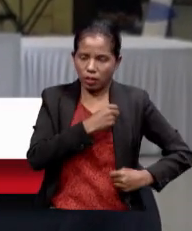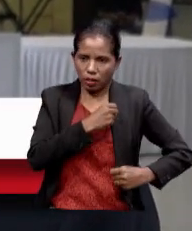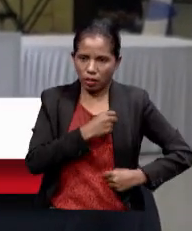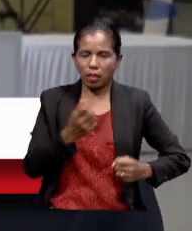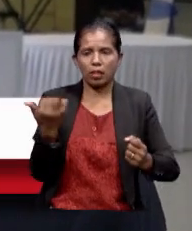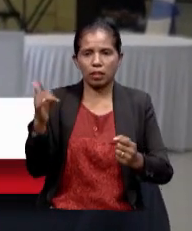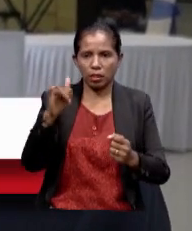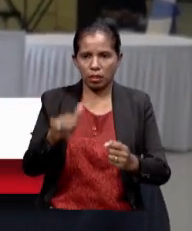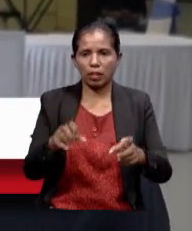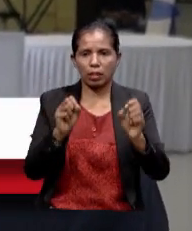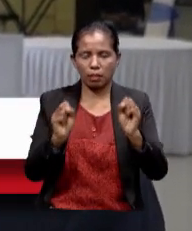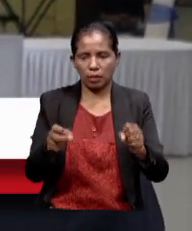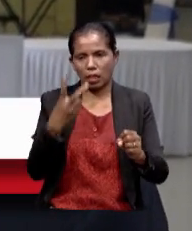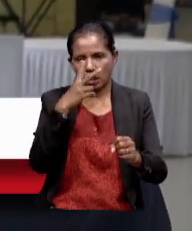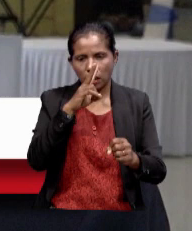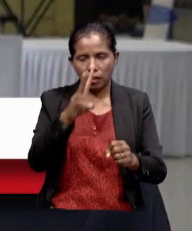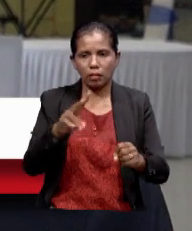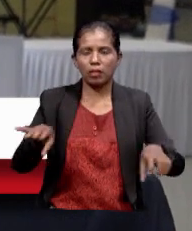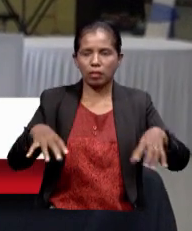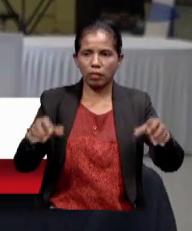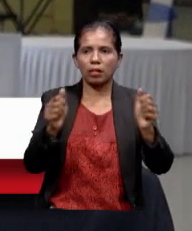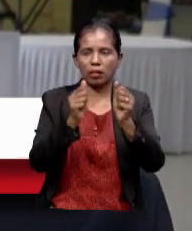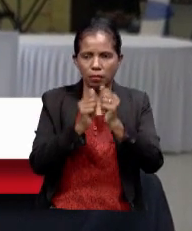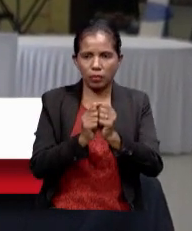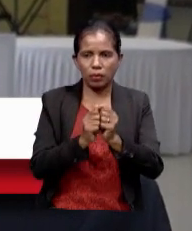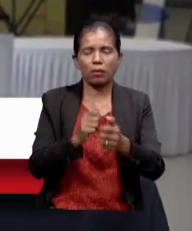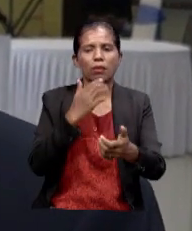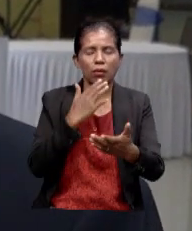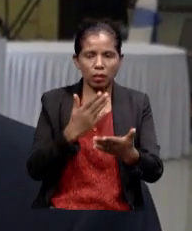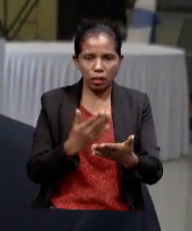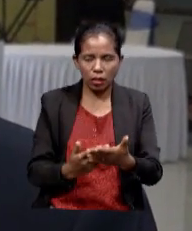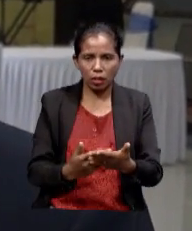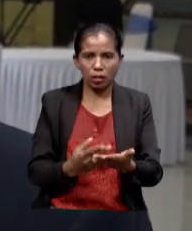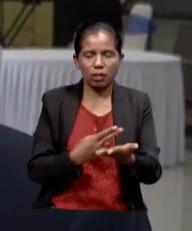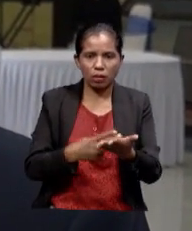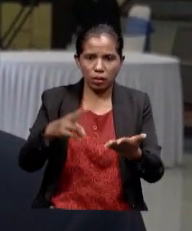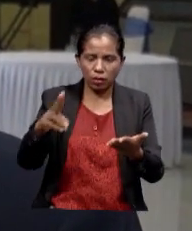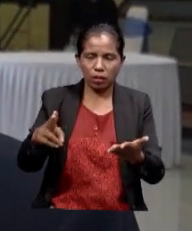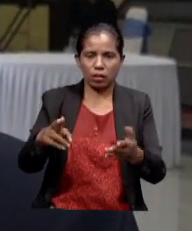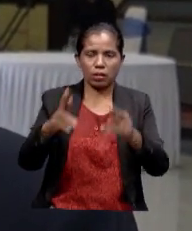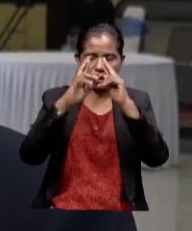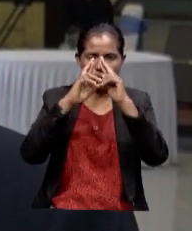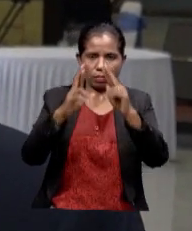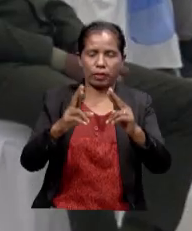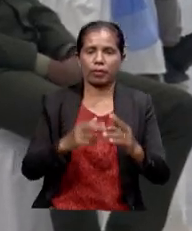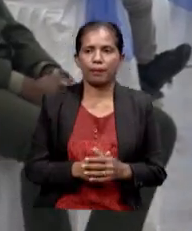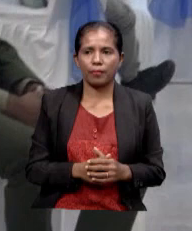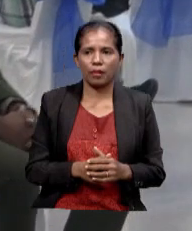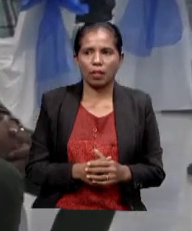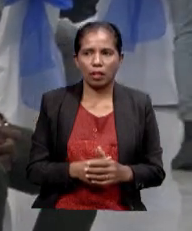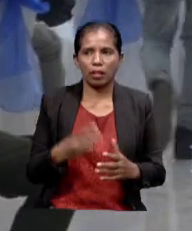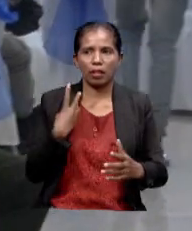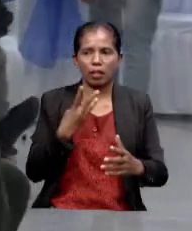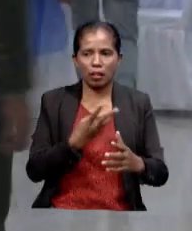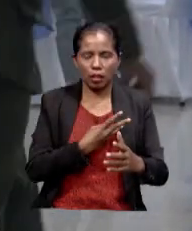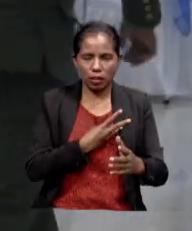instituição para o bem desempenho, serviço ou eficácia ou eficiência. E não é para tanto curso e não é